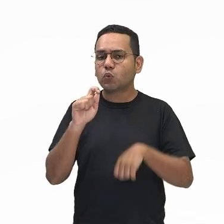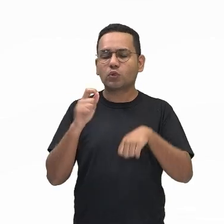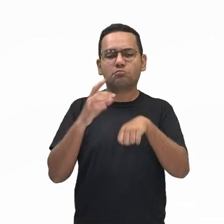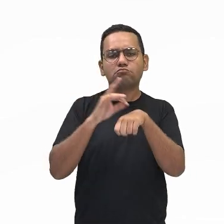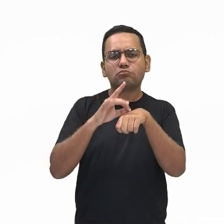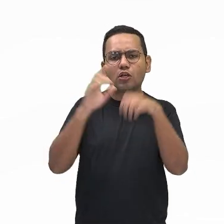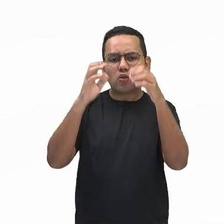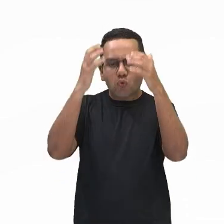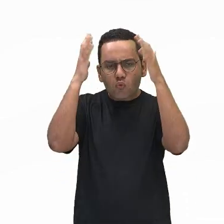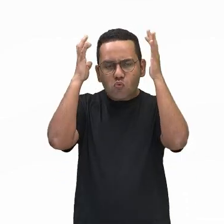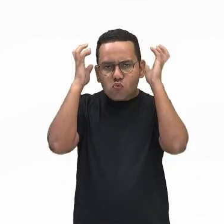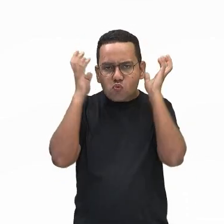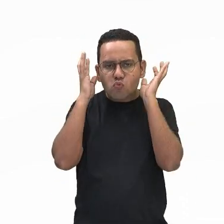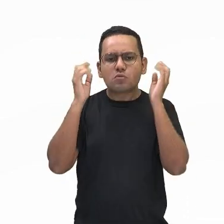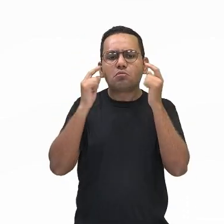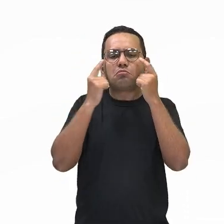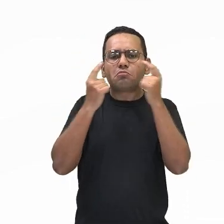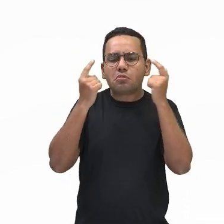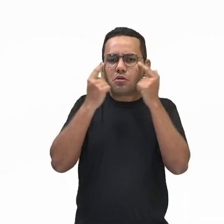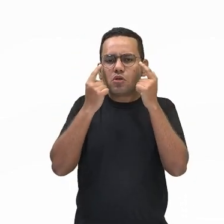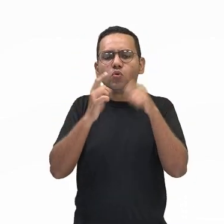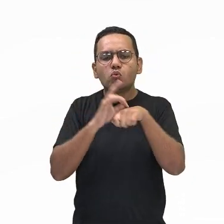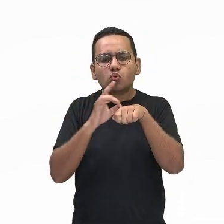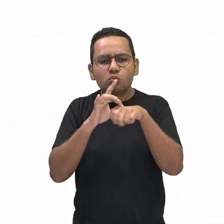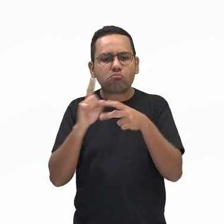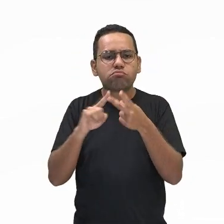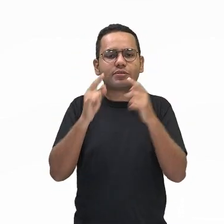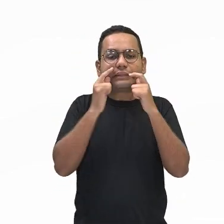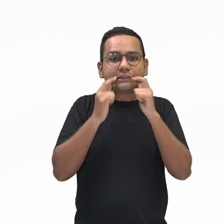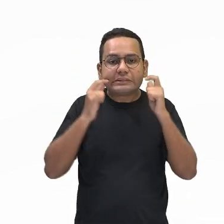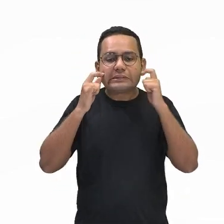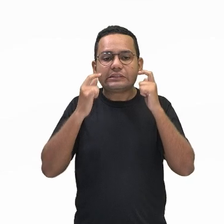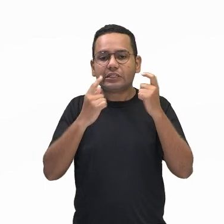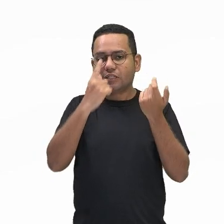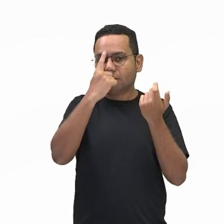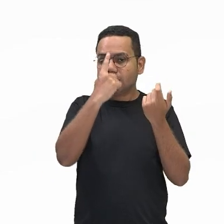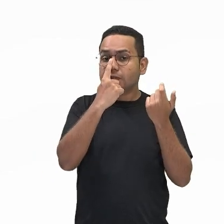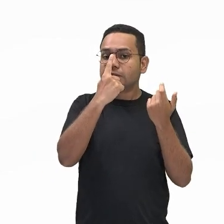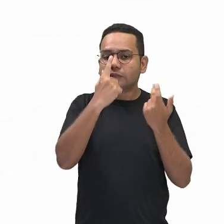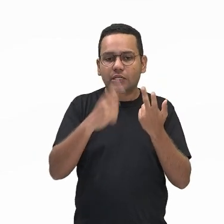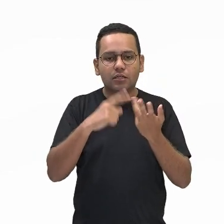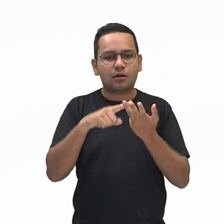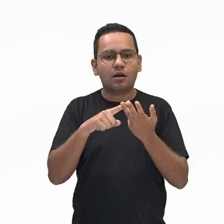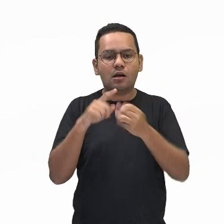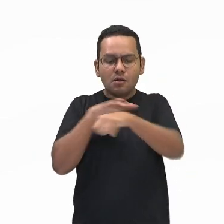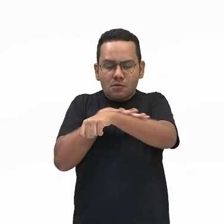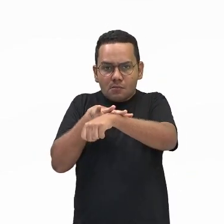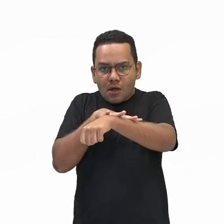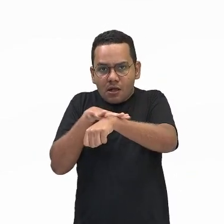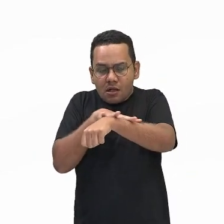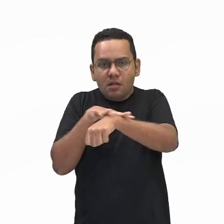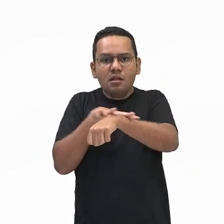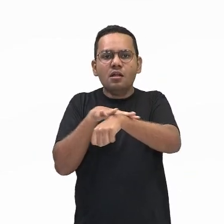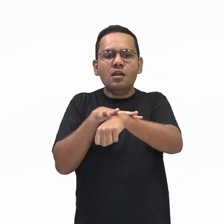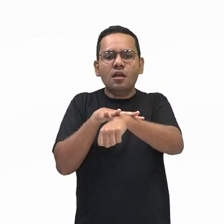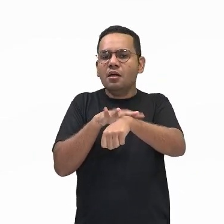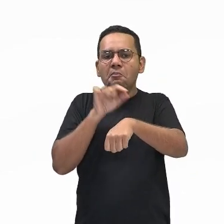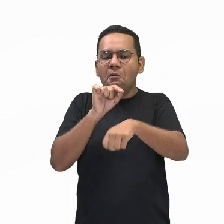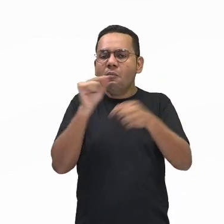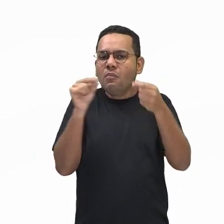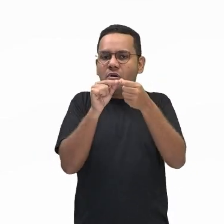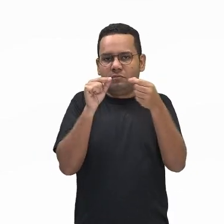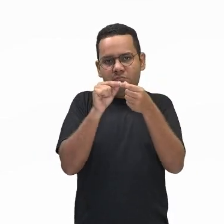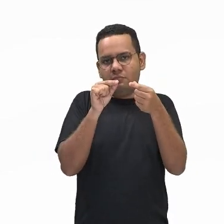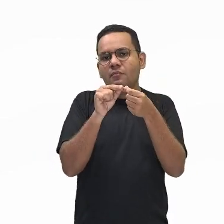olhos escuros, o nariz mais largo, os lábios mais grossos e a pele negra são exemplos de